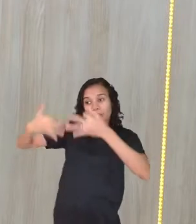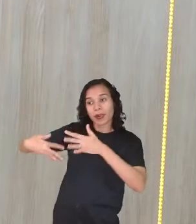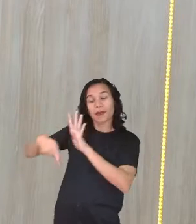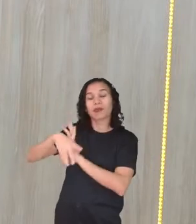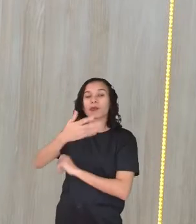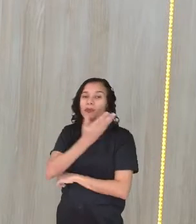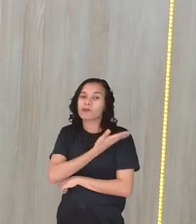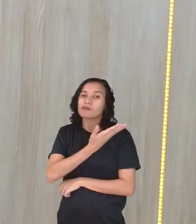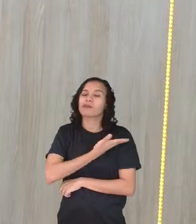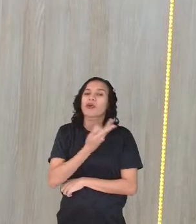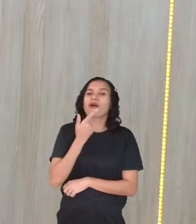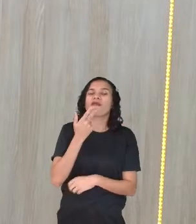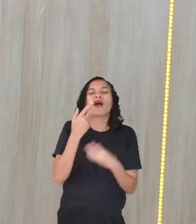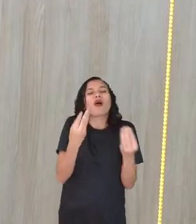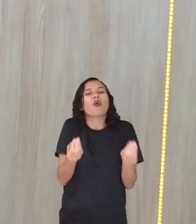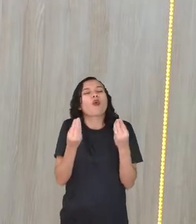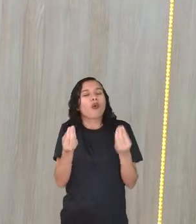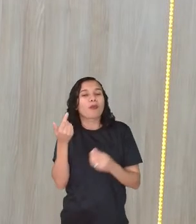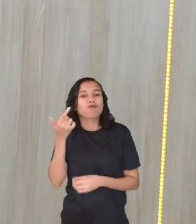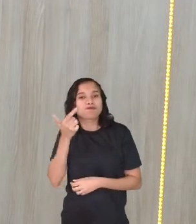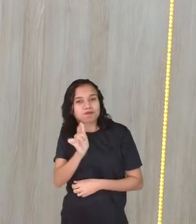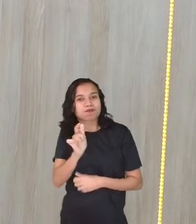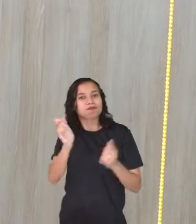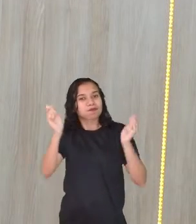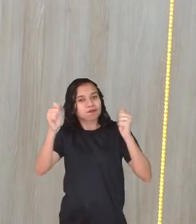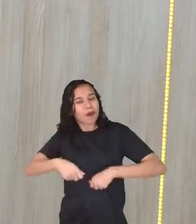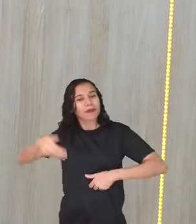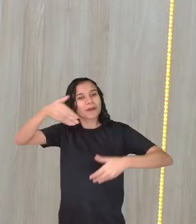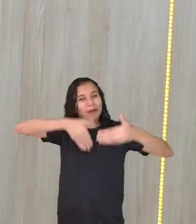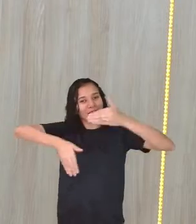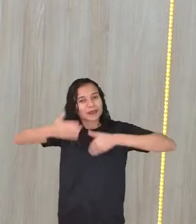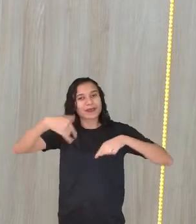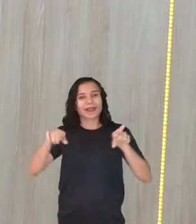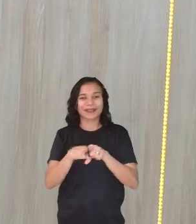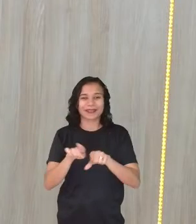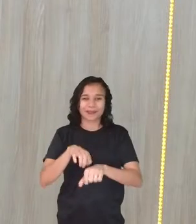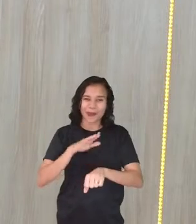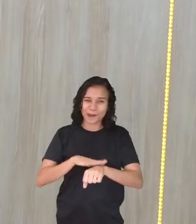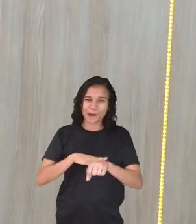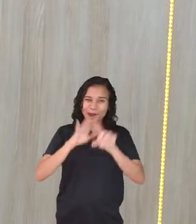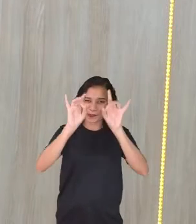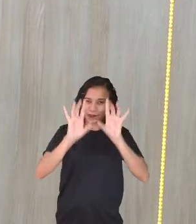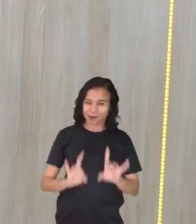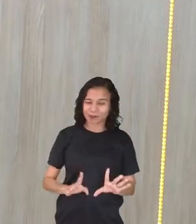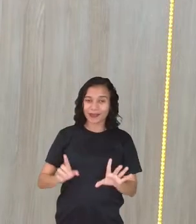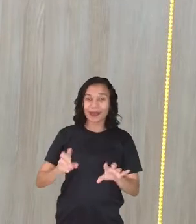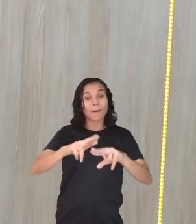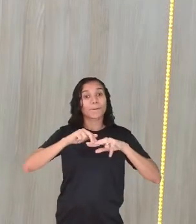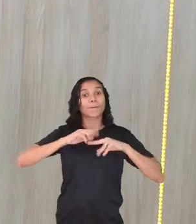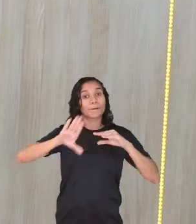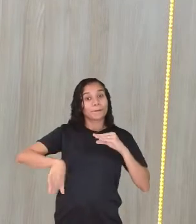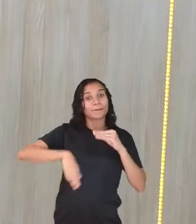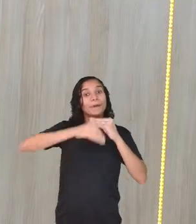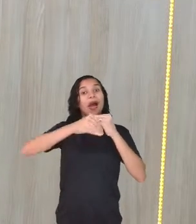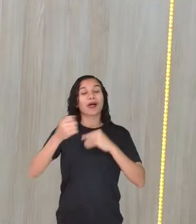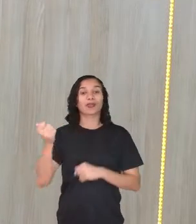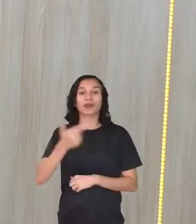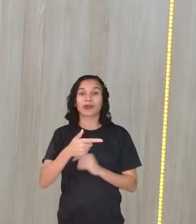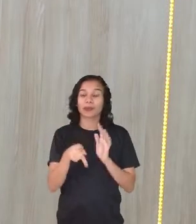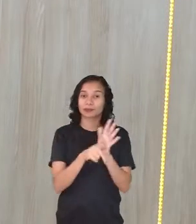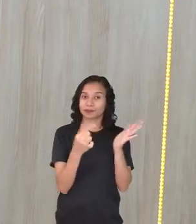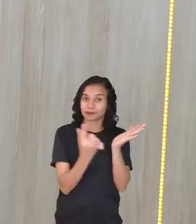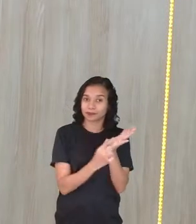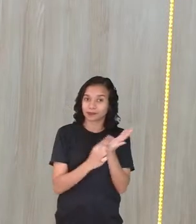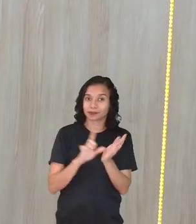amigos, conta como é que vocês conseguiram, para que eles possam vir também para esse momento. Mas, além da questão aí do